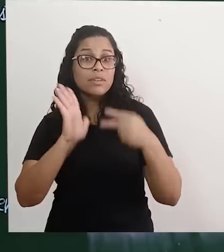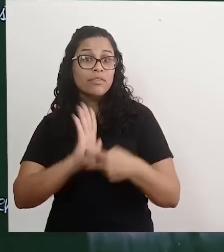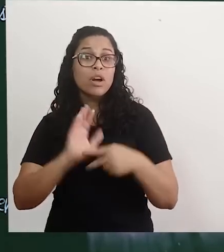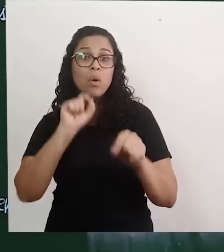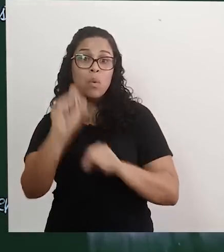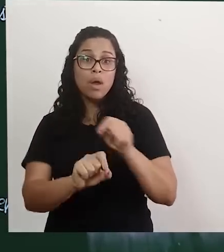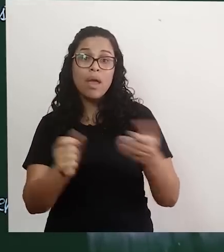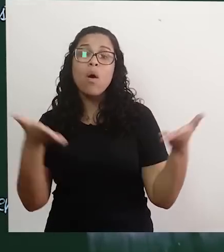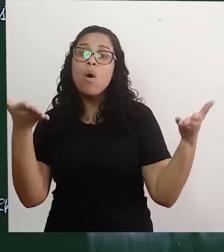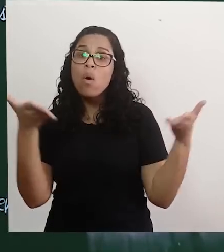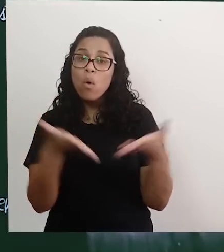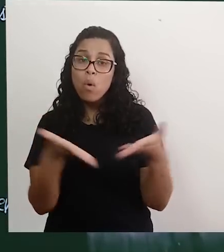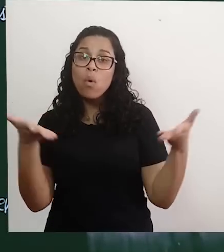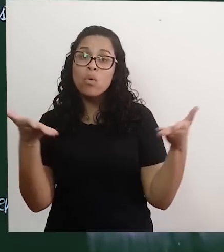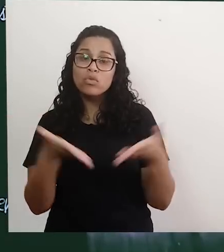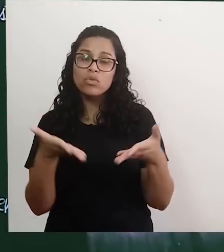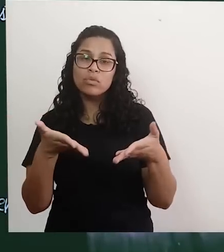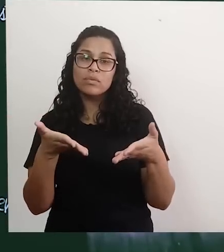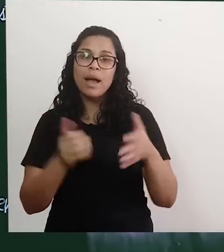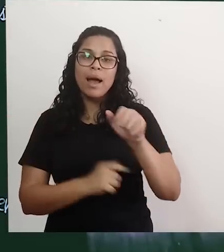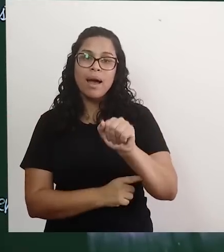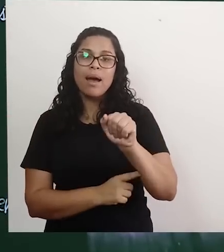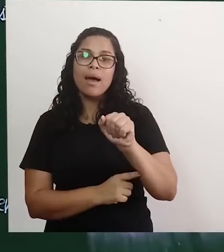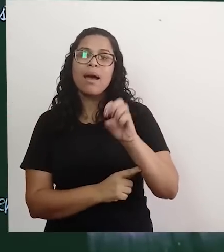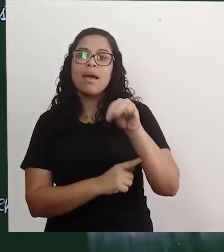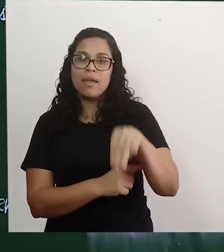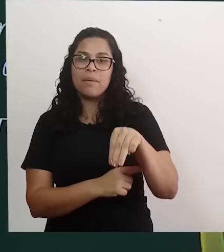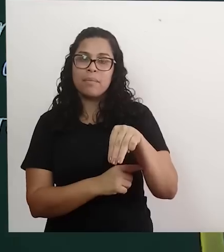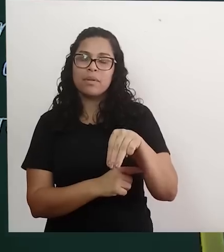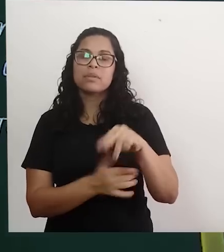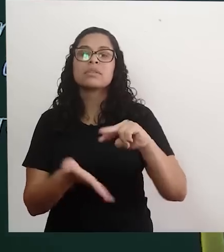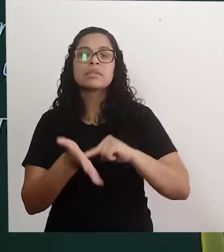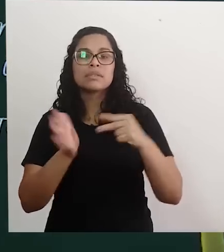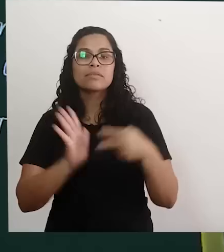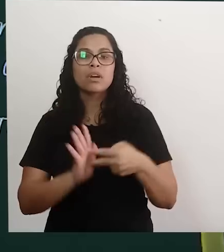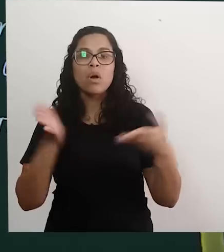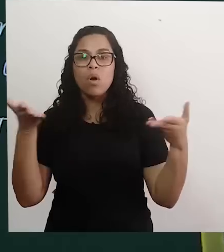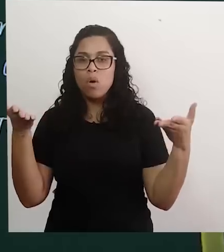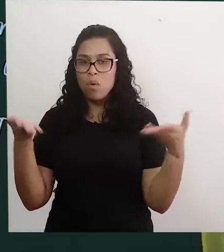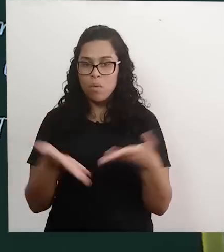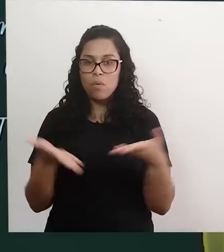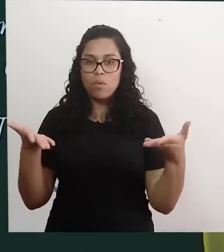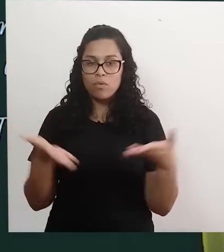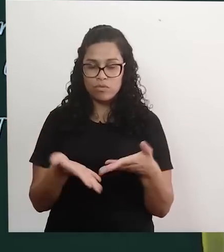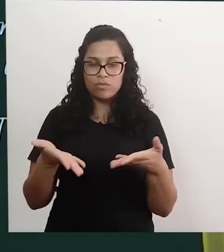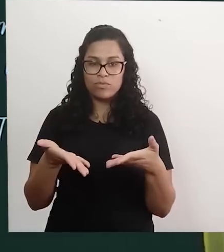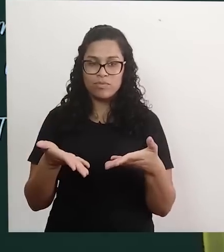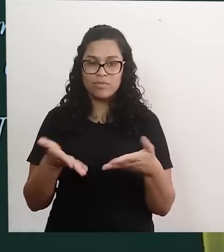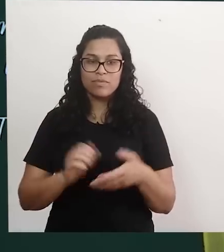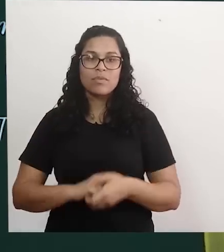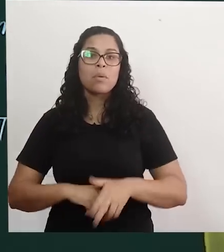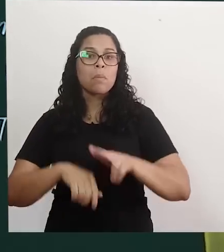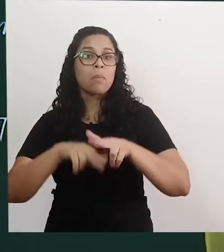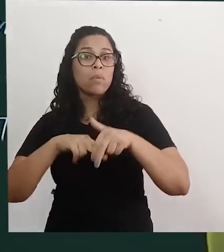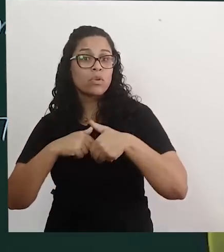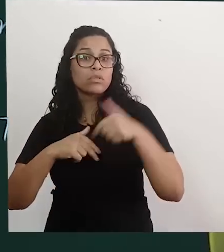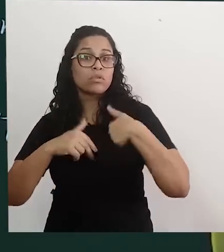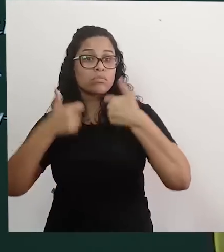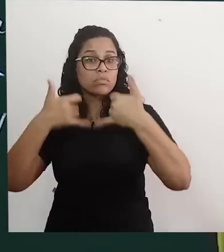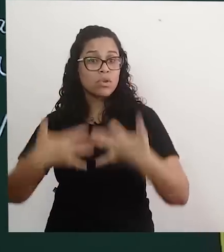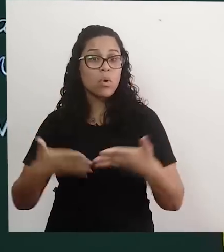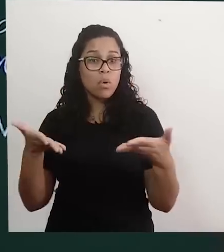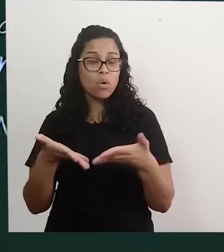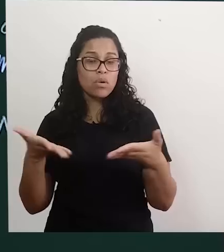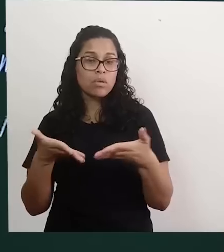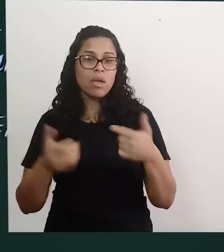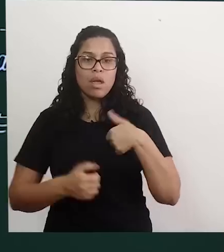com a finalização, a terminação AM. O AM também pode ser usado no presente, por isso que eu sinalizei ali na explicação, porque eu posso dizer, né?